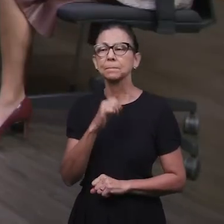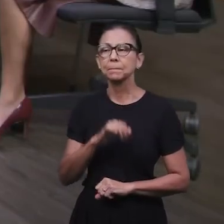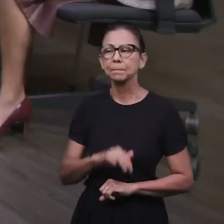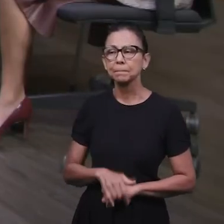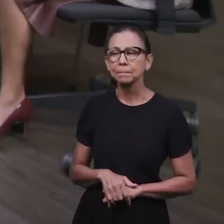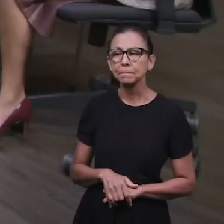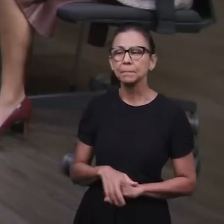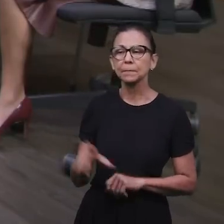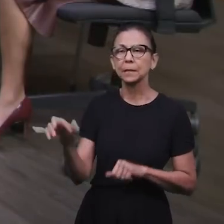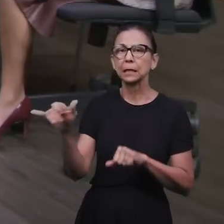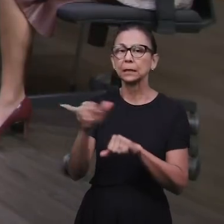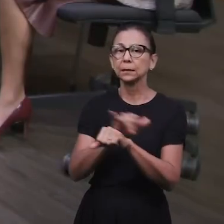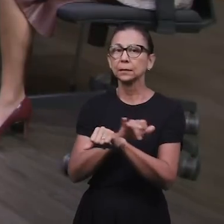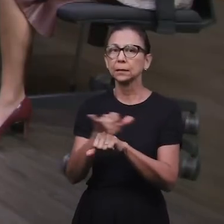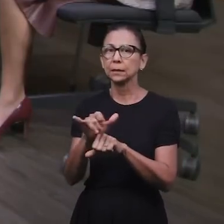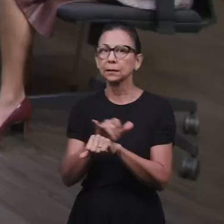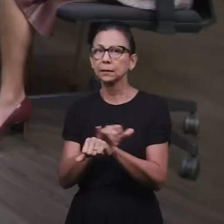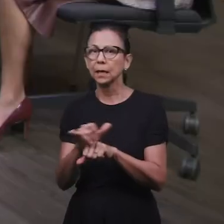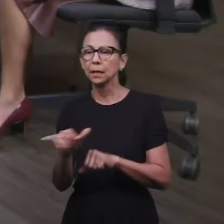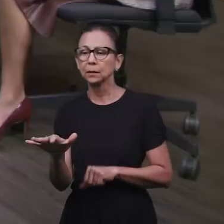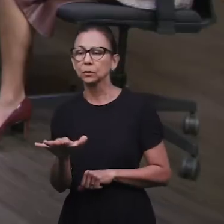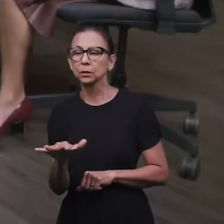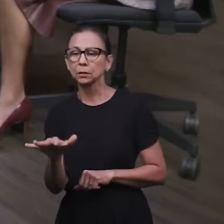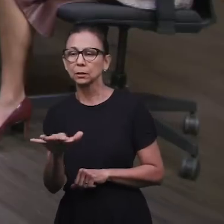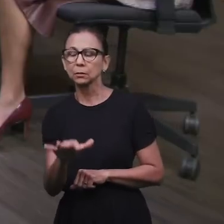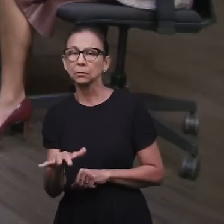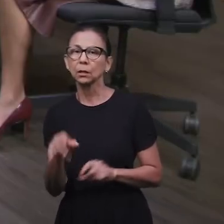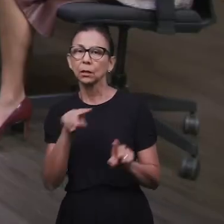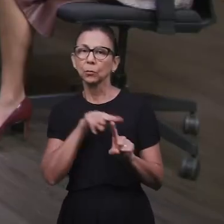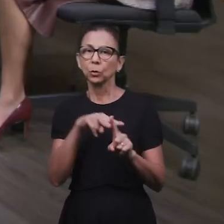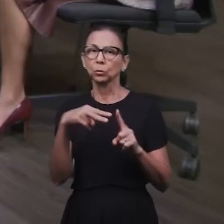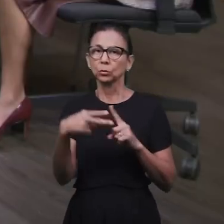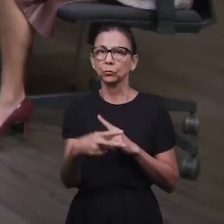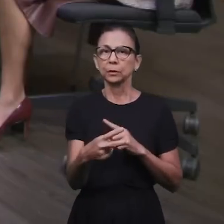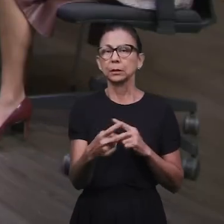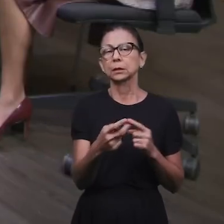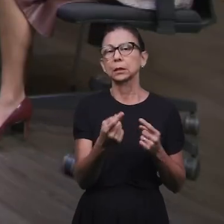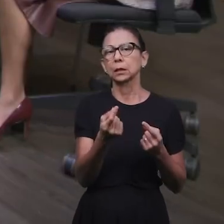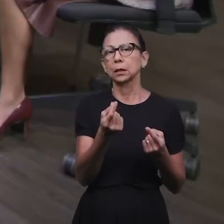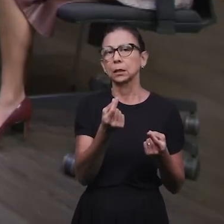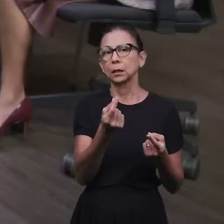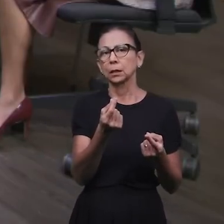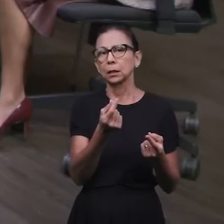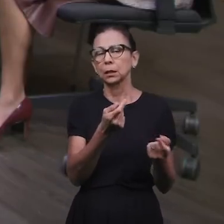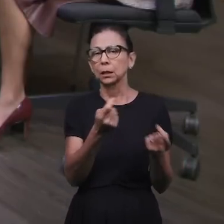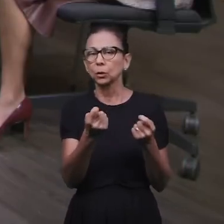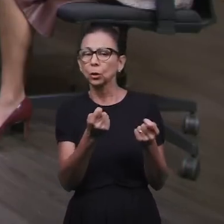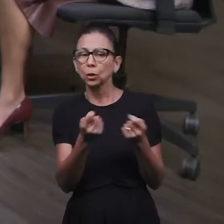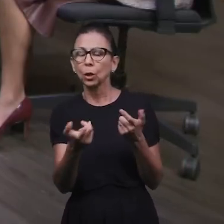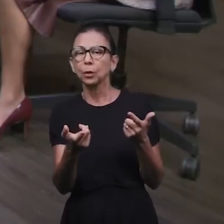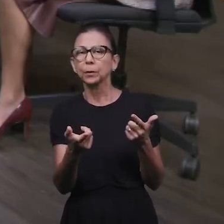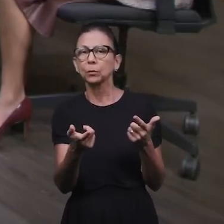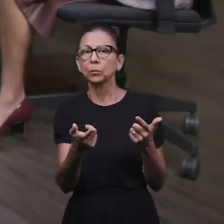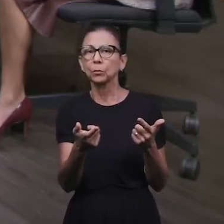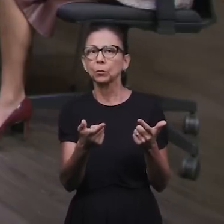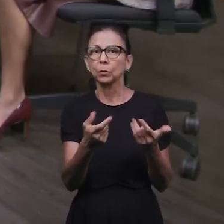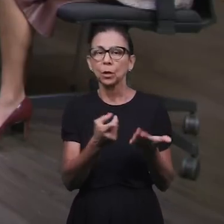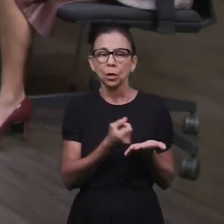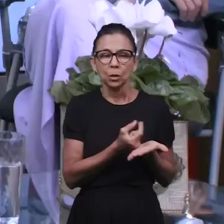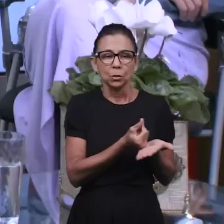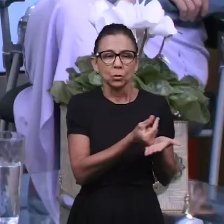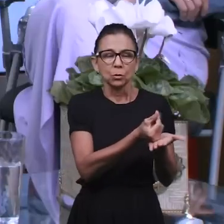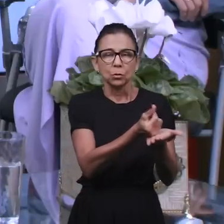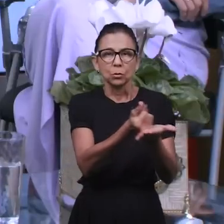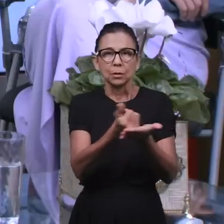do ponto de vista militar, do ponto de vista econômico, do ponto de vista social. Então, o que o Império Romano